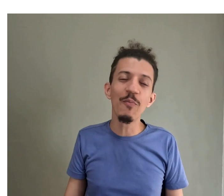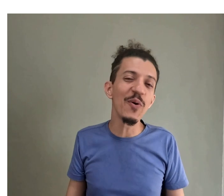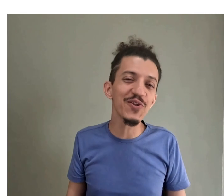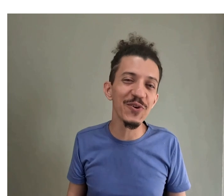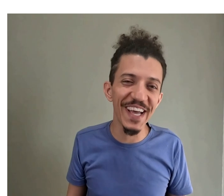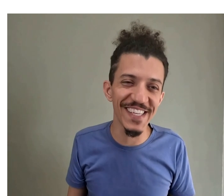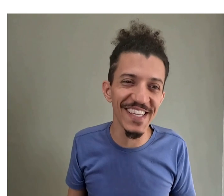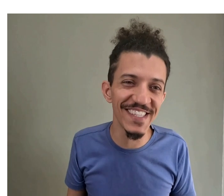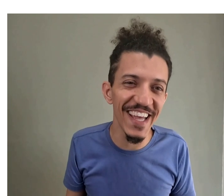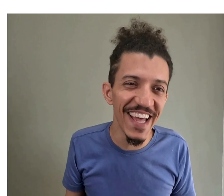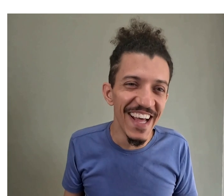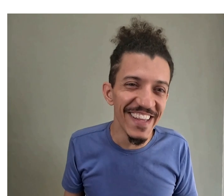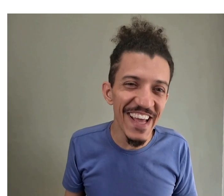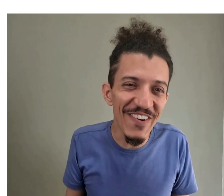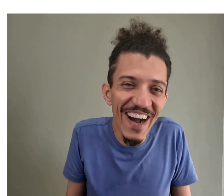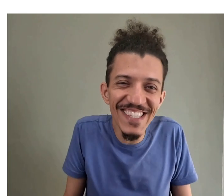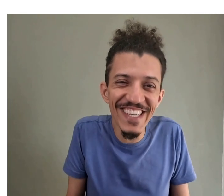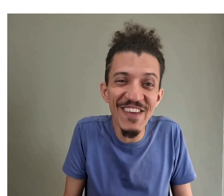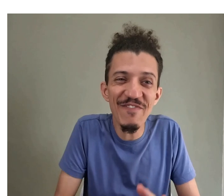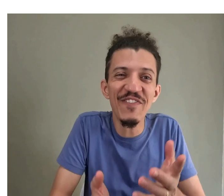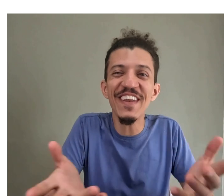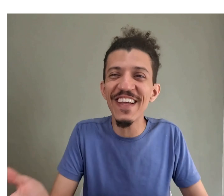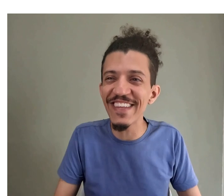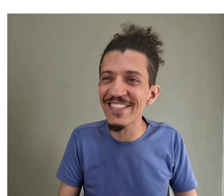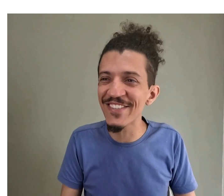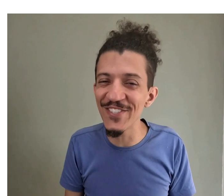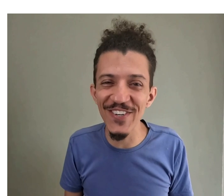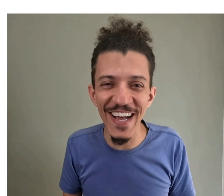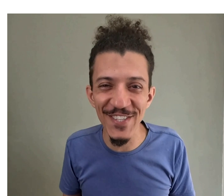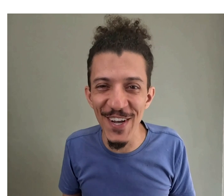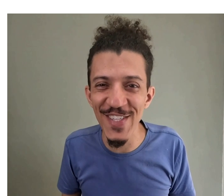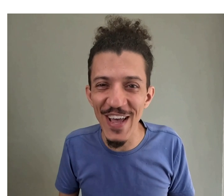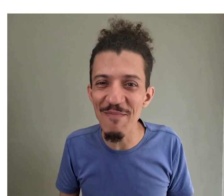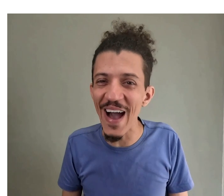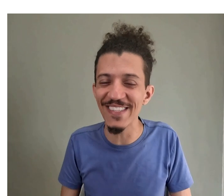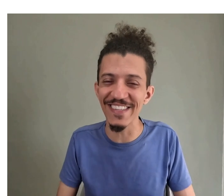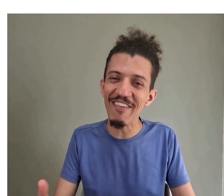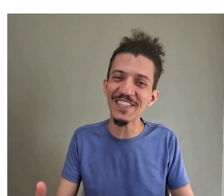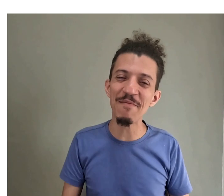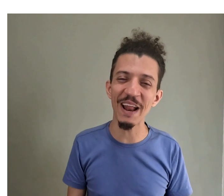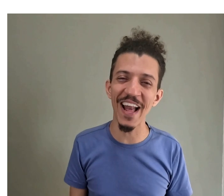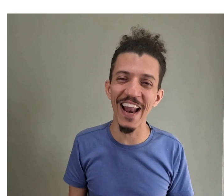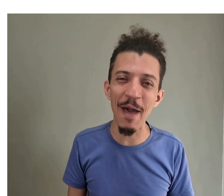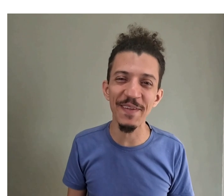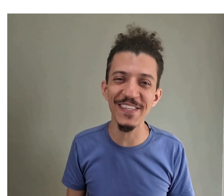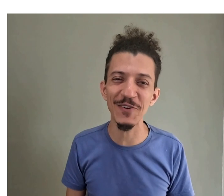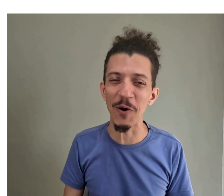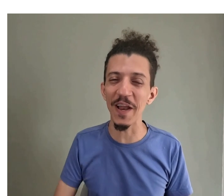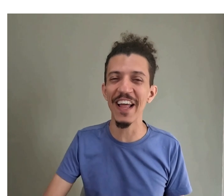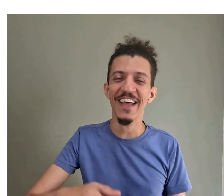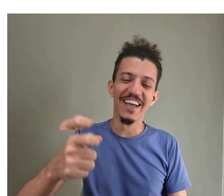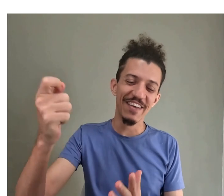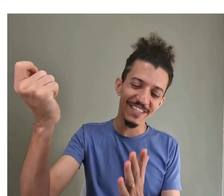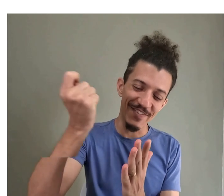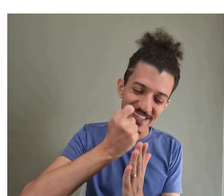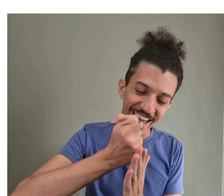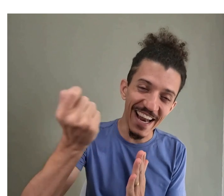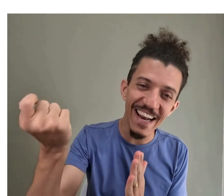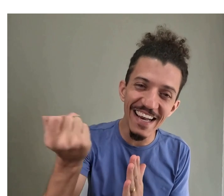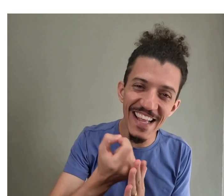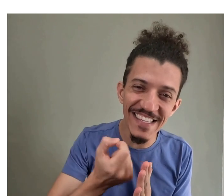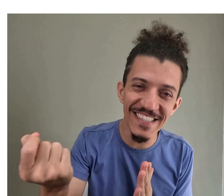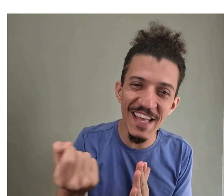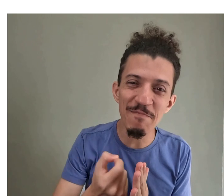o português em si tem quase que infinitas conjugações verbais. Você deve se lembrar lá na época da escola que você fazia